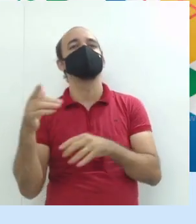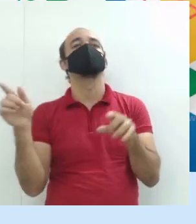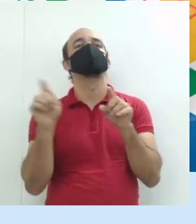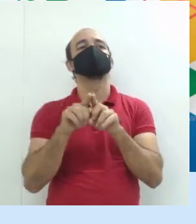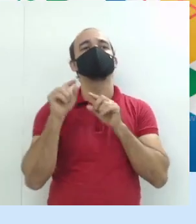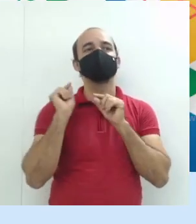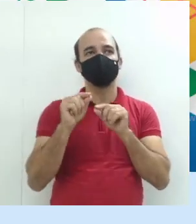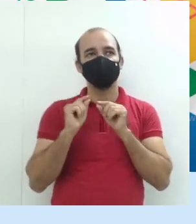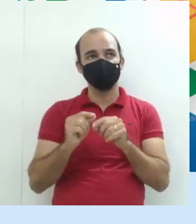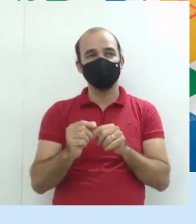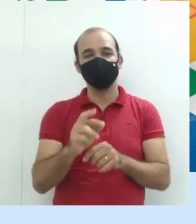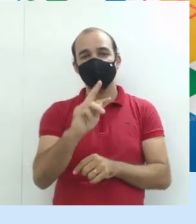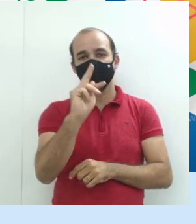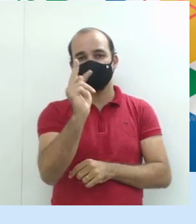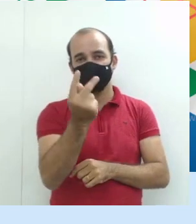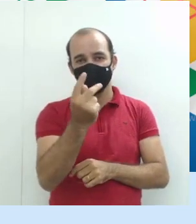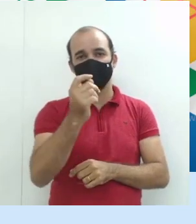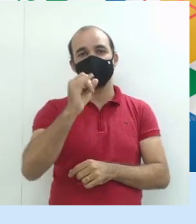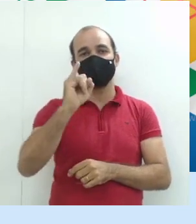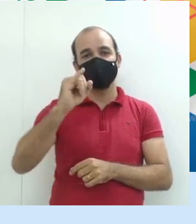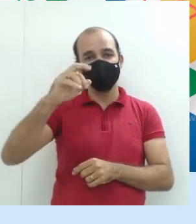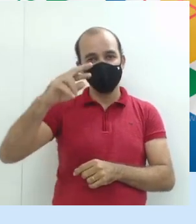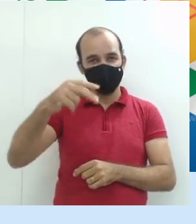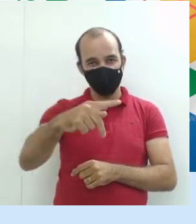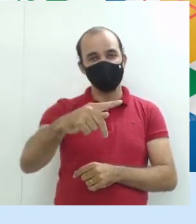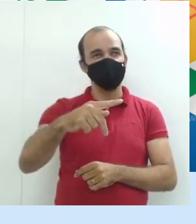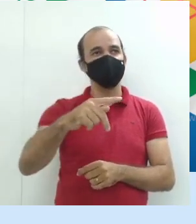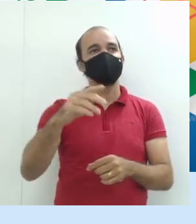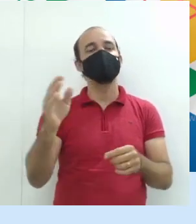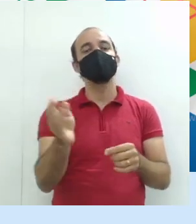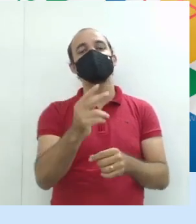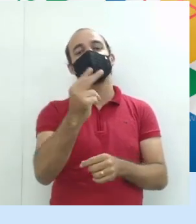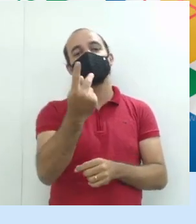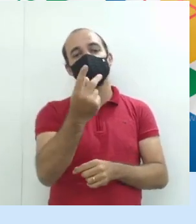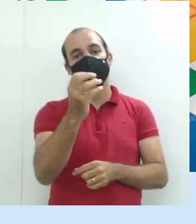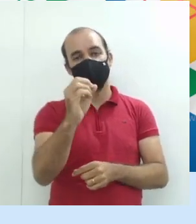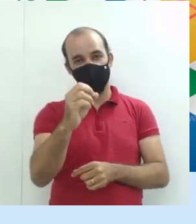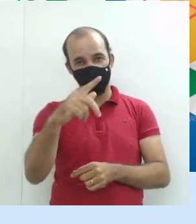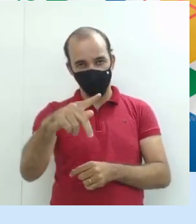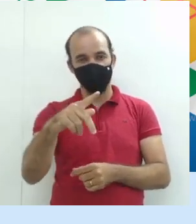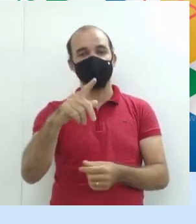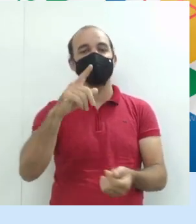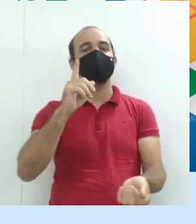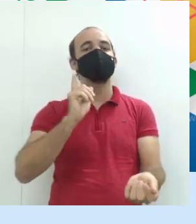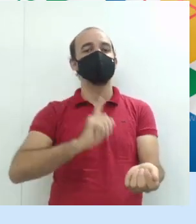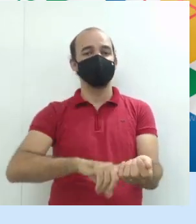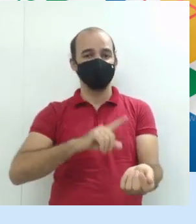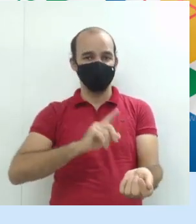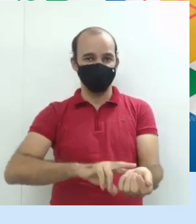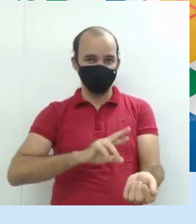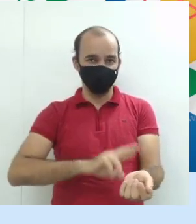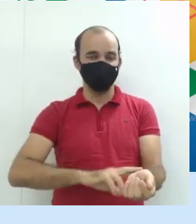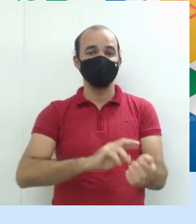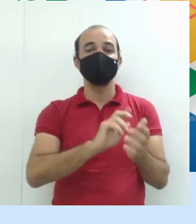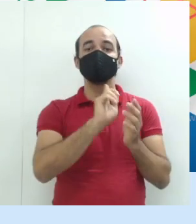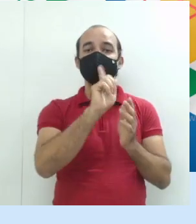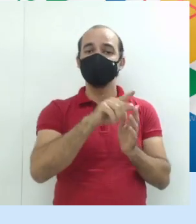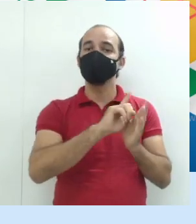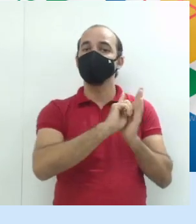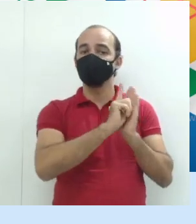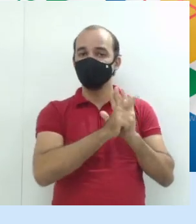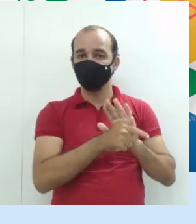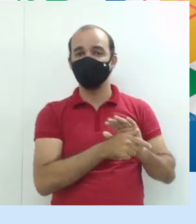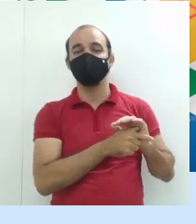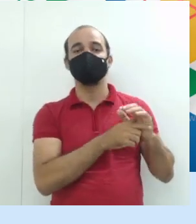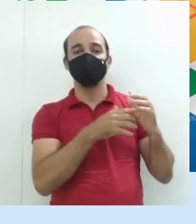chega no hip hop. Então, olha só, o hip hop é um gênero musical surgido na década de 70,